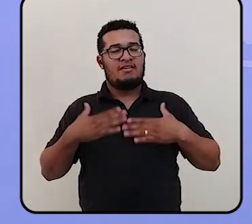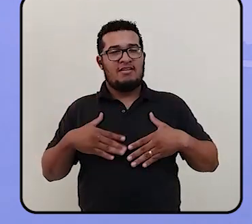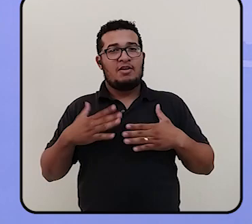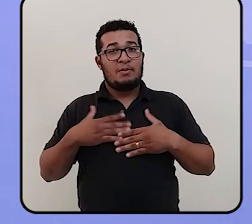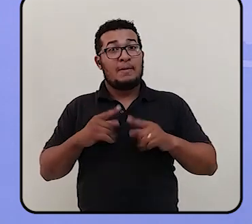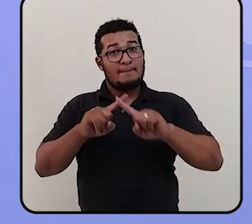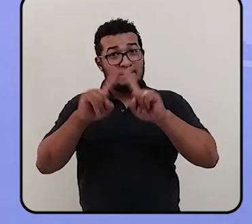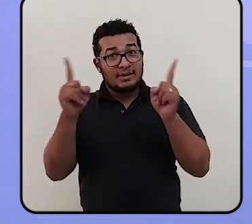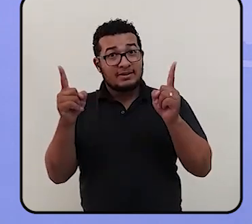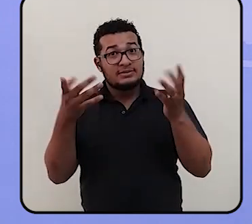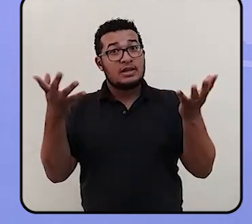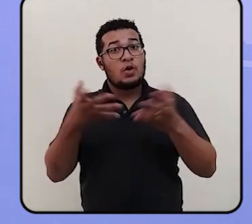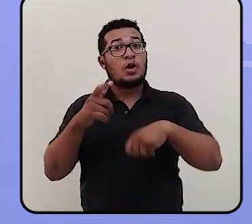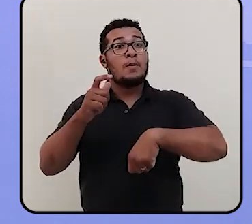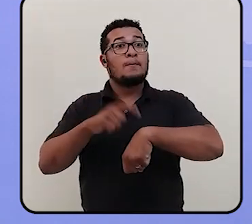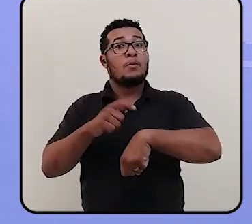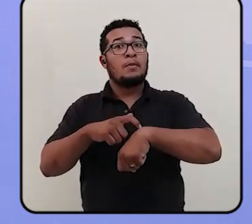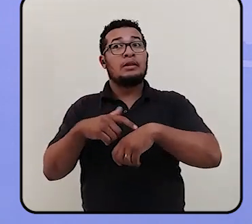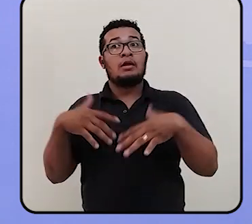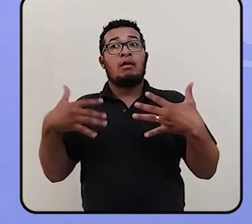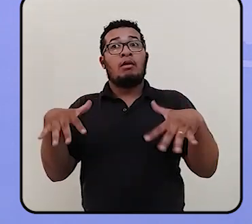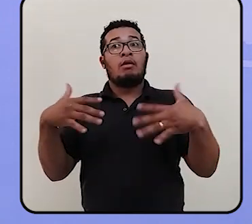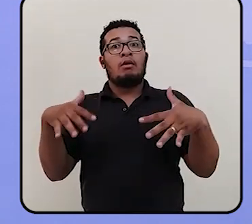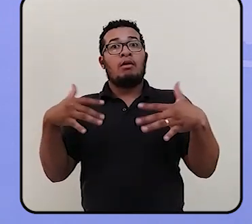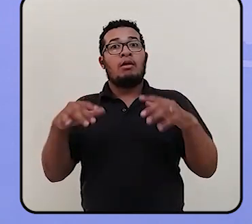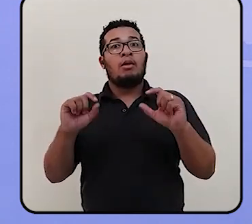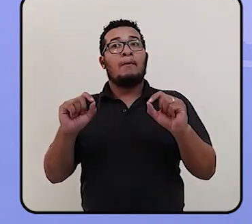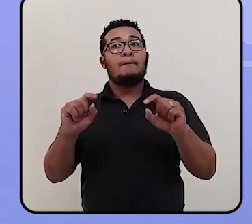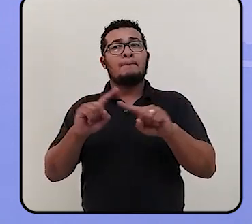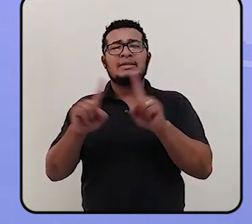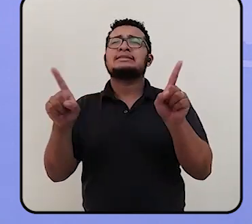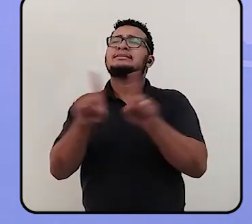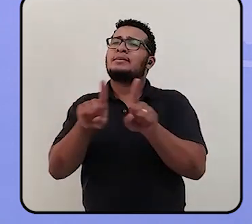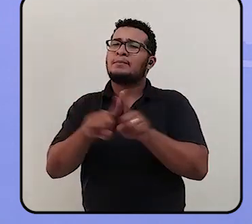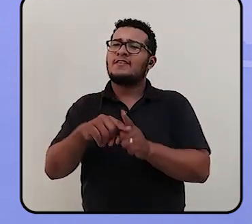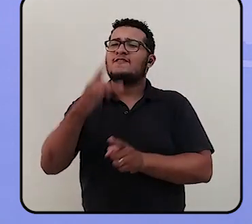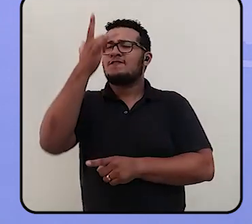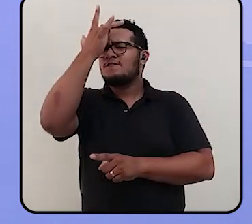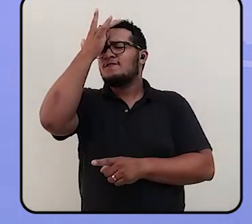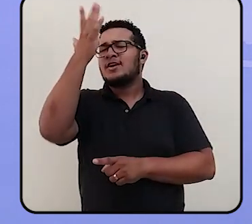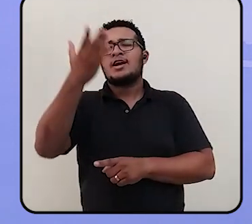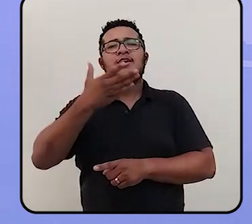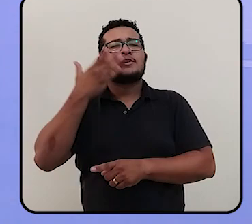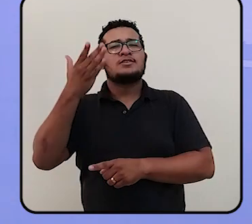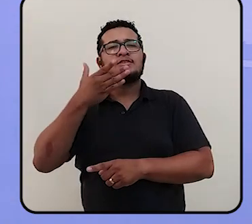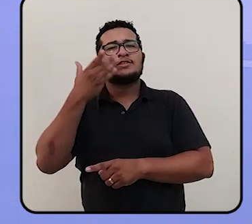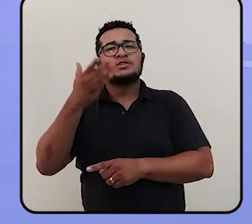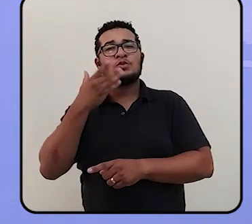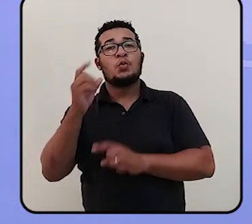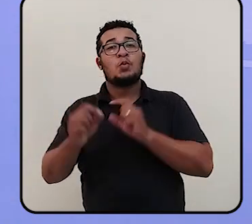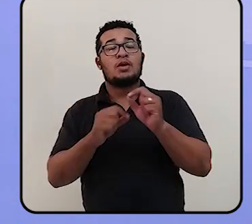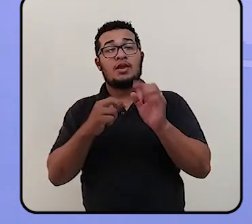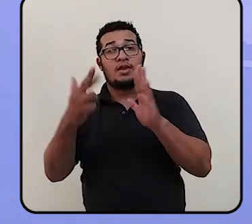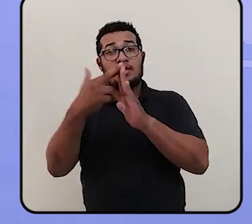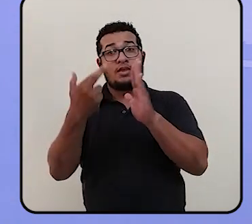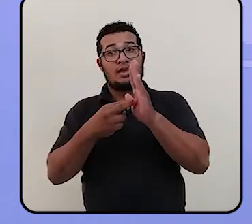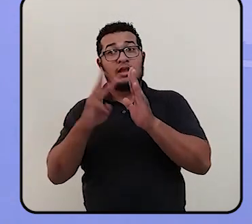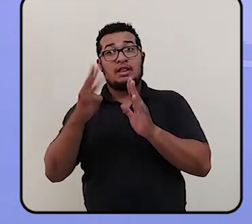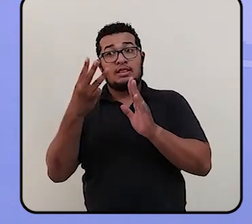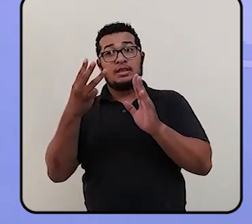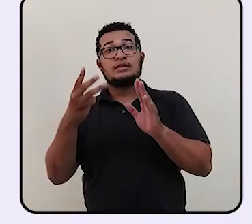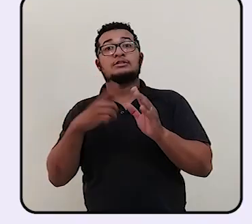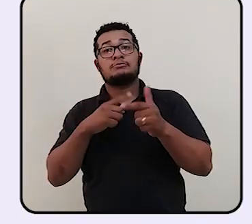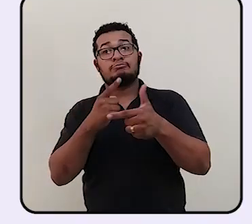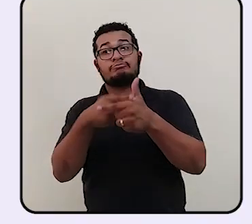hein? Mas é hora da tão temida, mais fácil, regra de 3